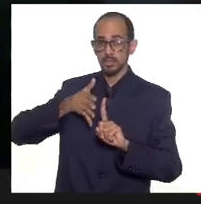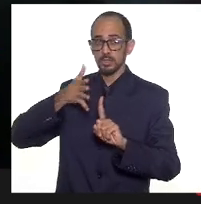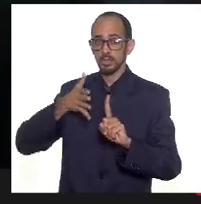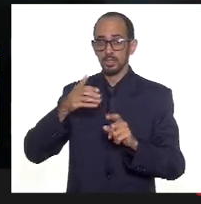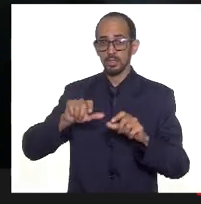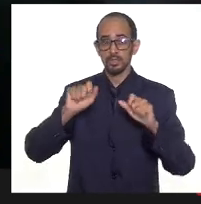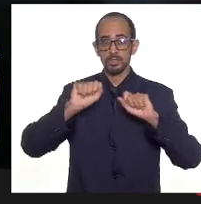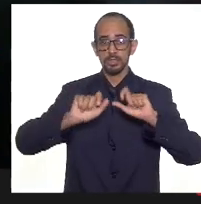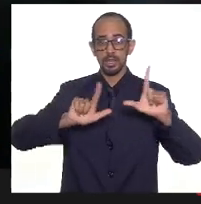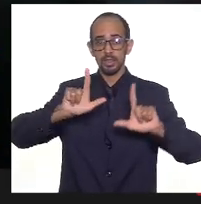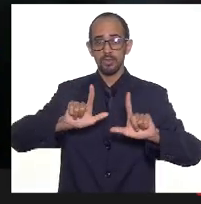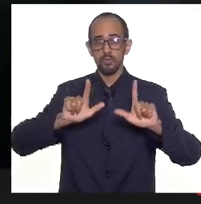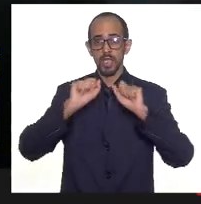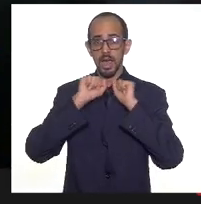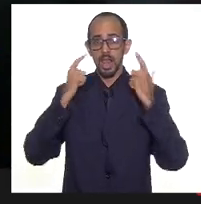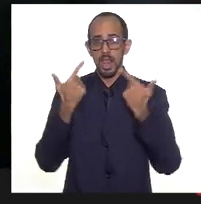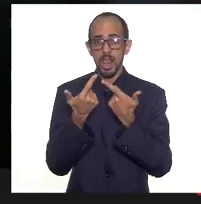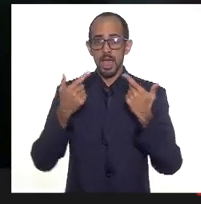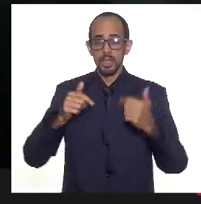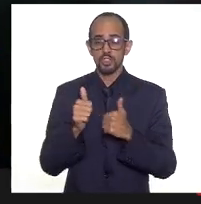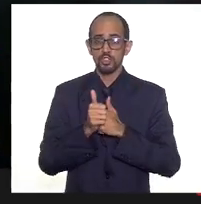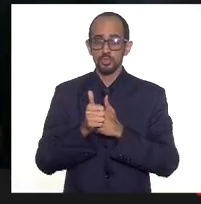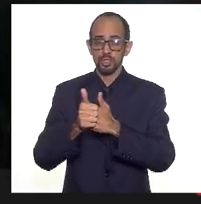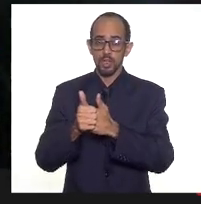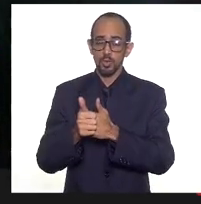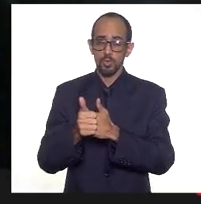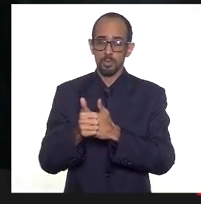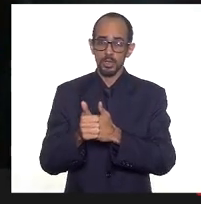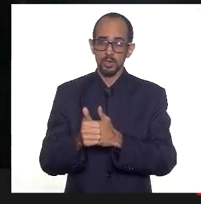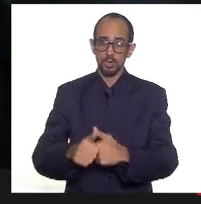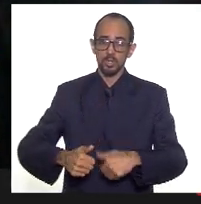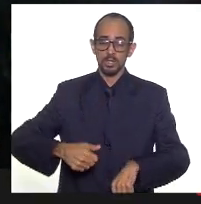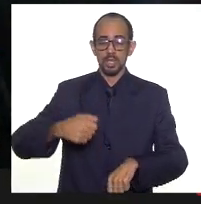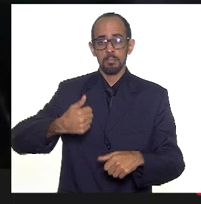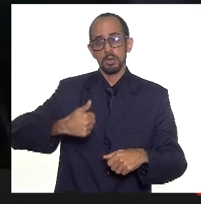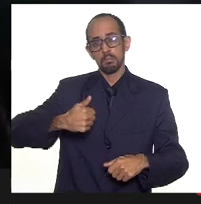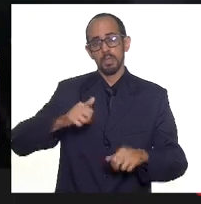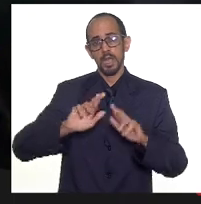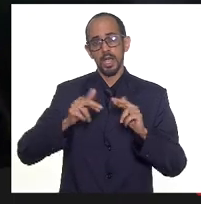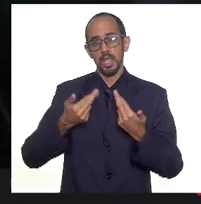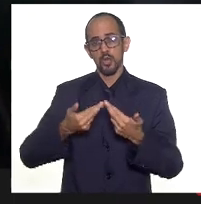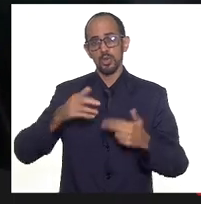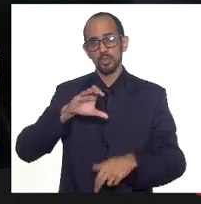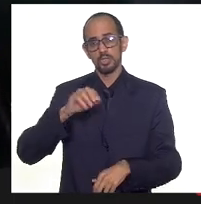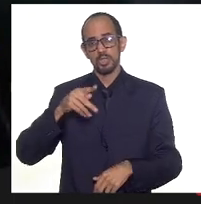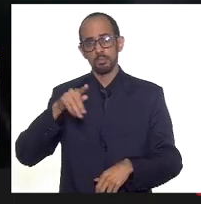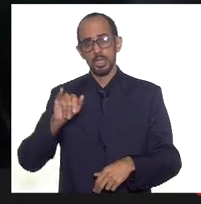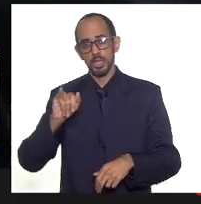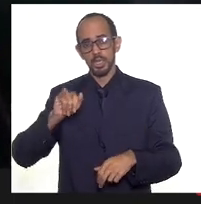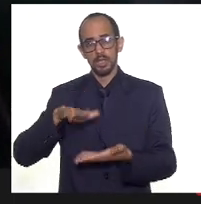TV Alerj, que também nos acompanhou nessa primeira reunião da CPI da